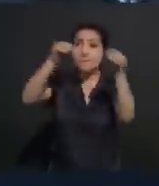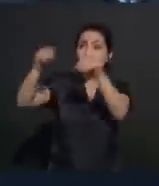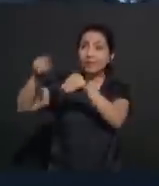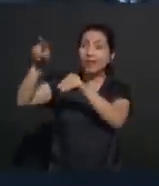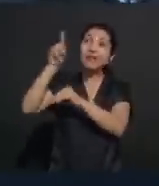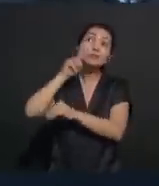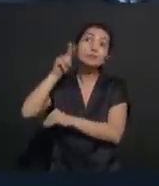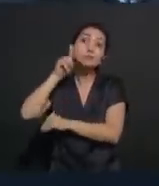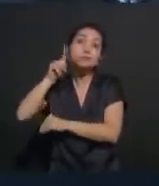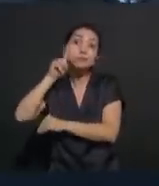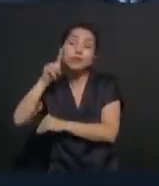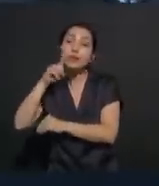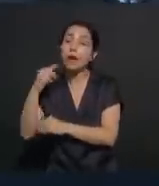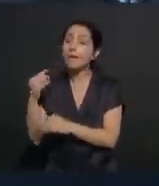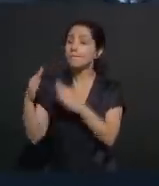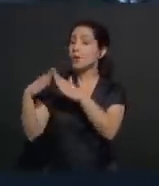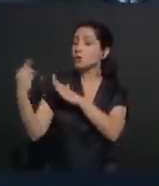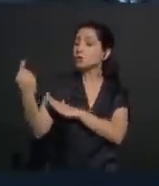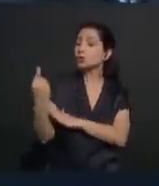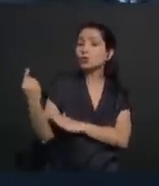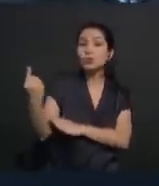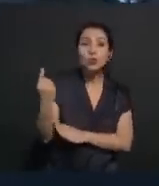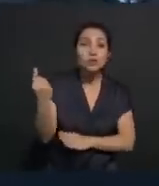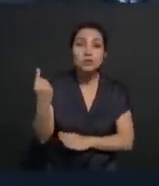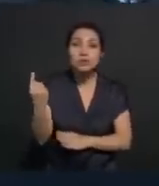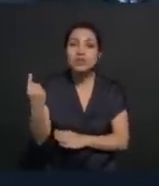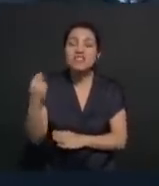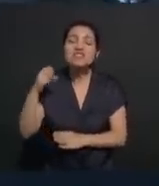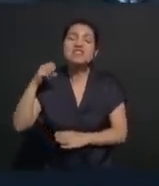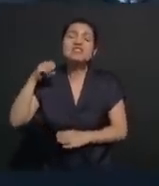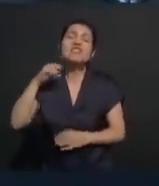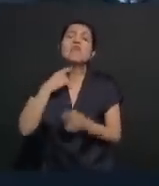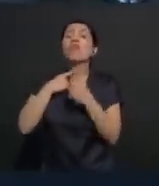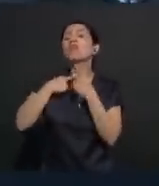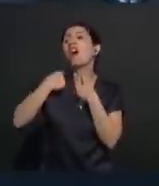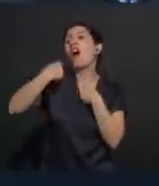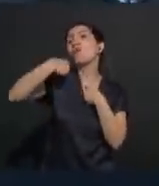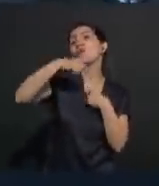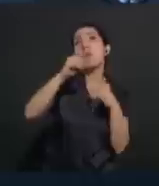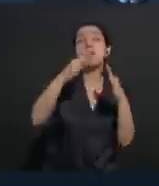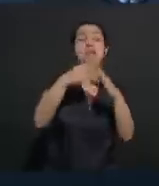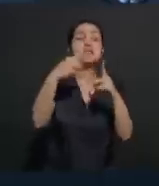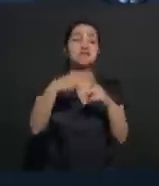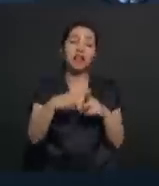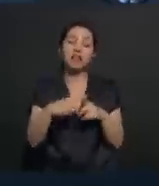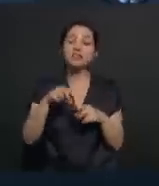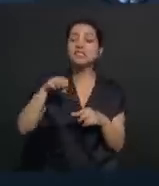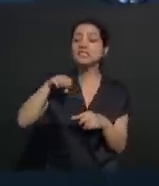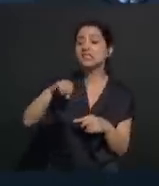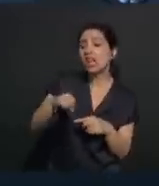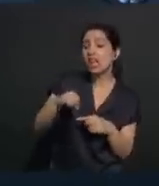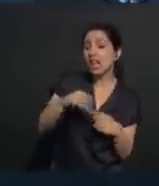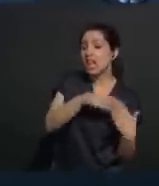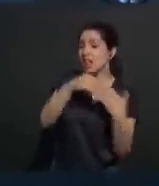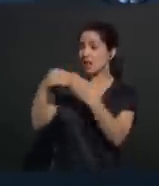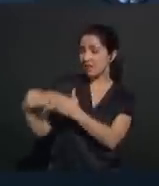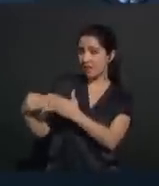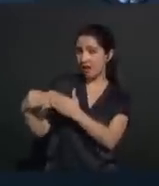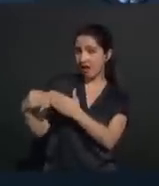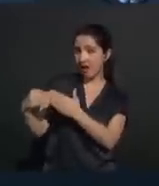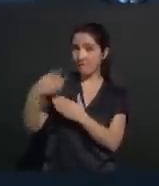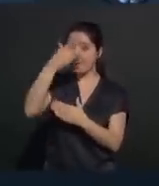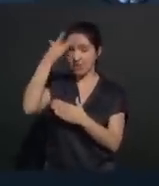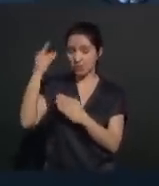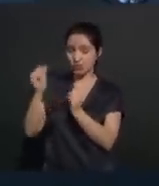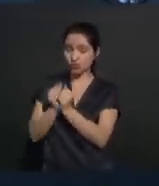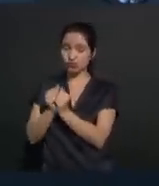num condomínio. Eu ia para a igreja se eu quisesse. Eu levava alguém para minha casa se eu quisesse. Eu